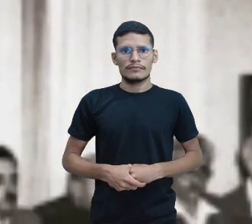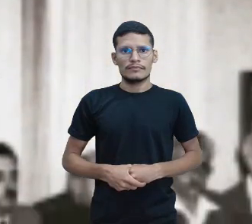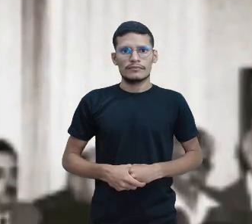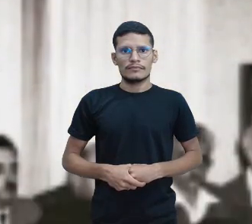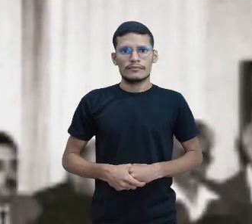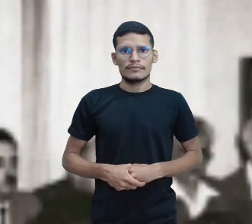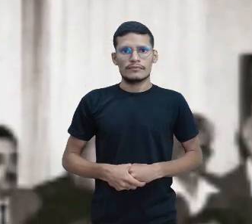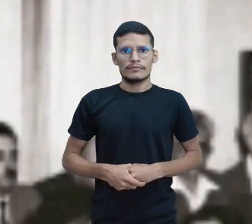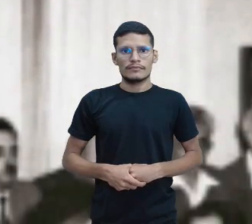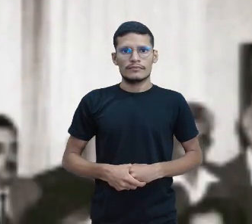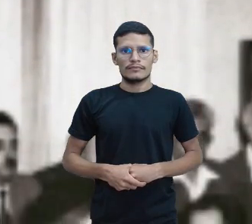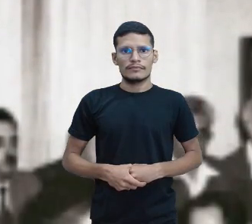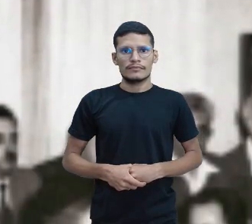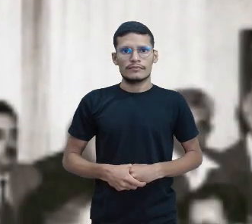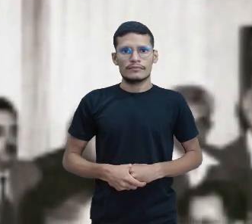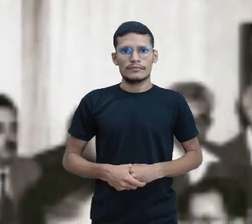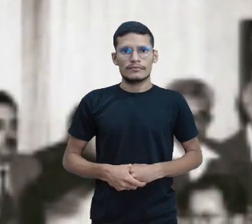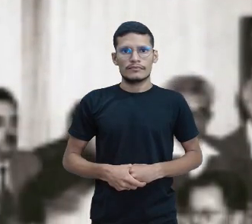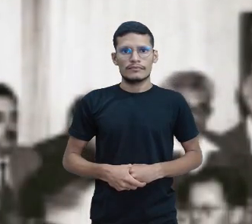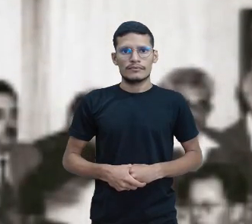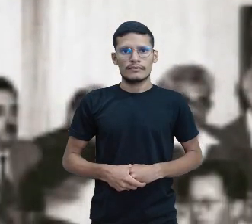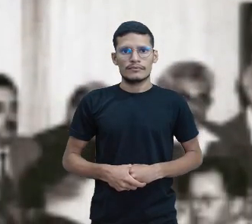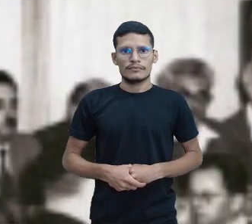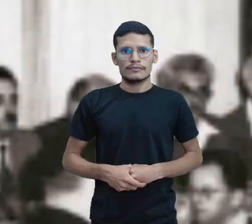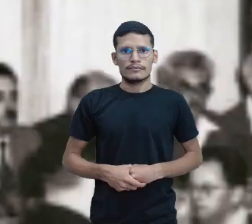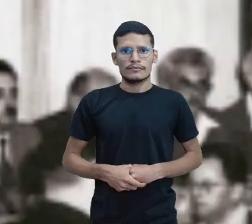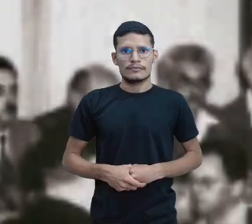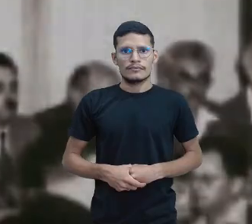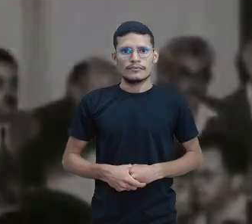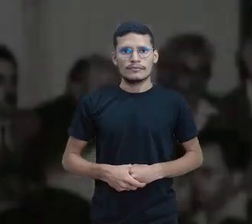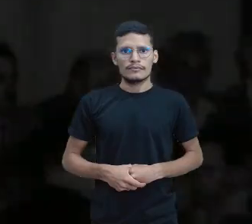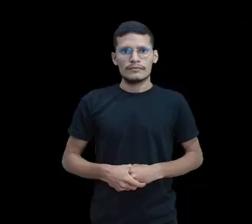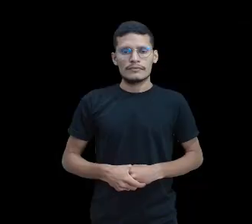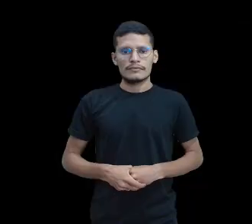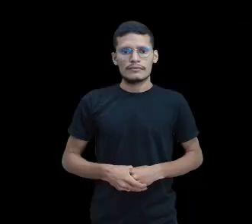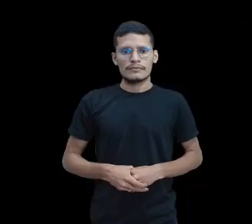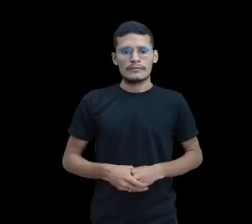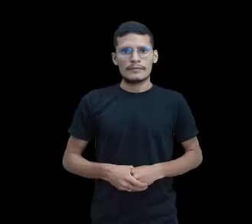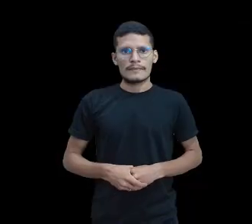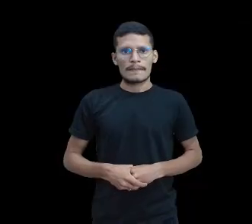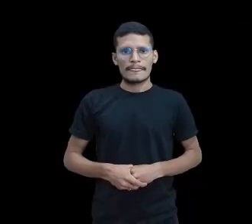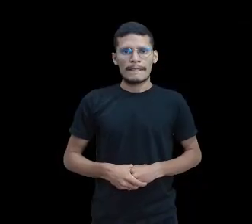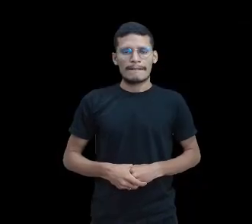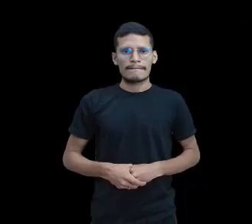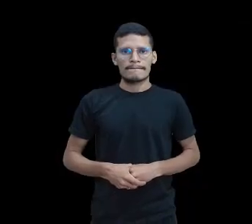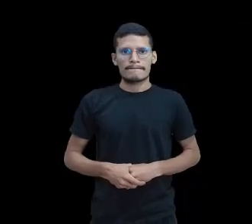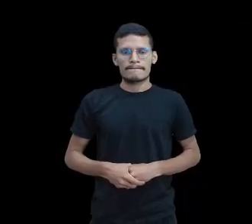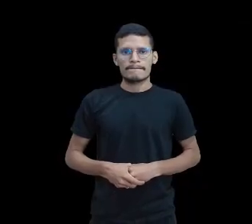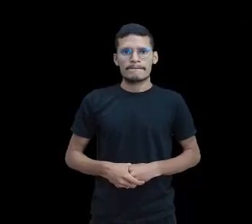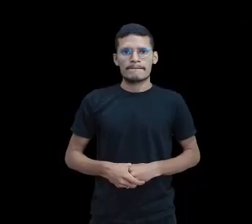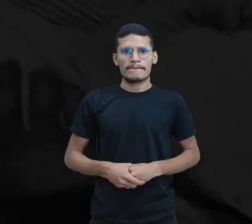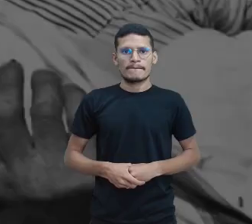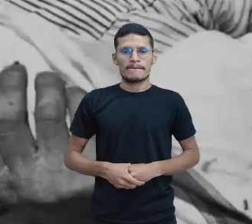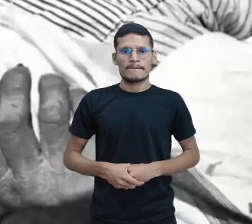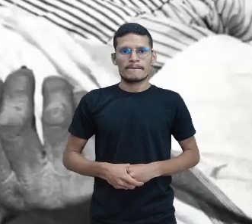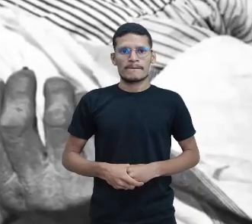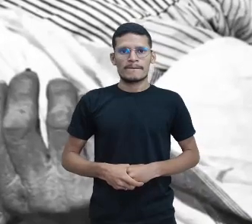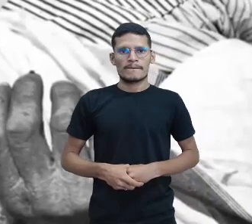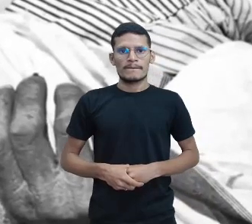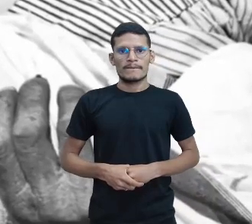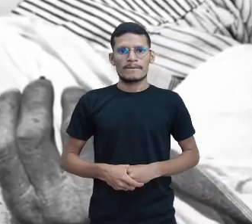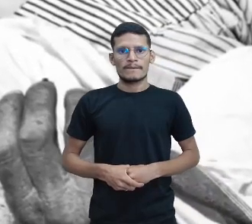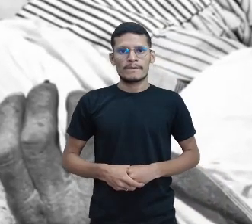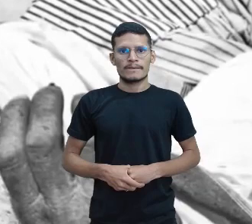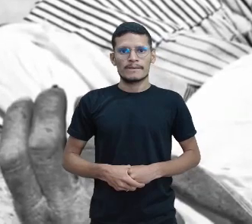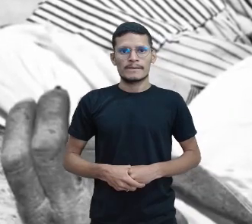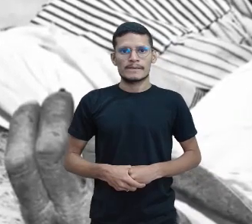em 1948, mas um Estado árabe palestino ainda está para ser criado. Como